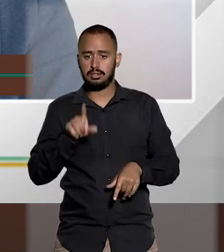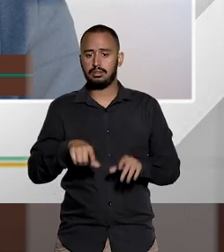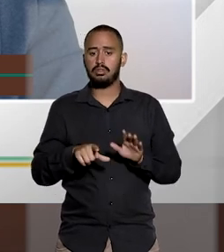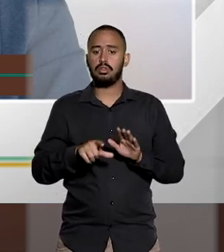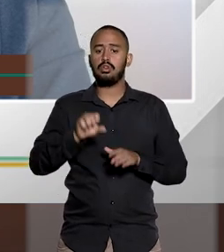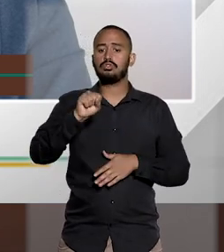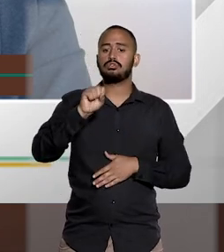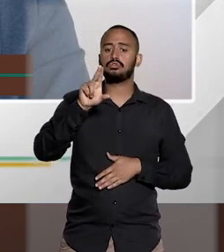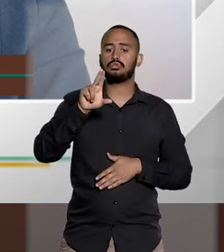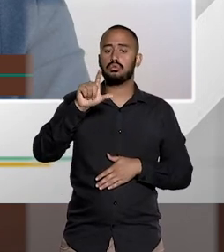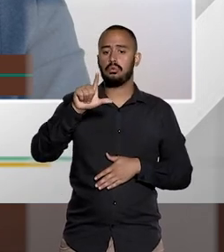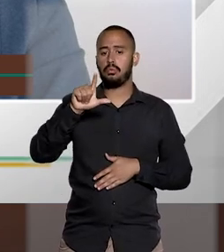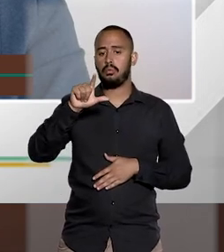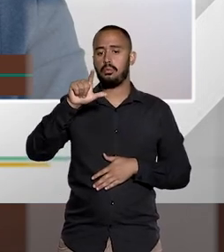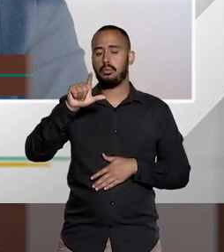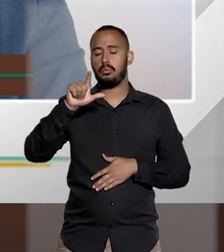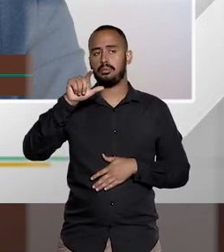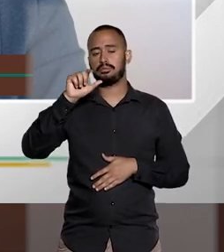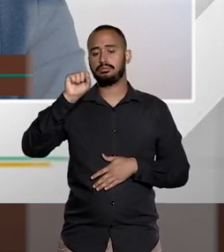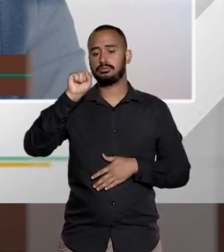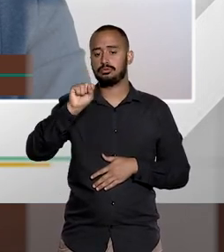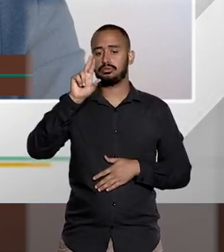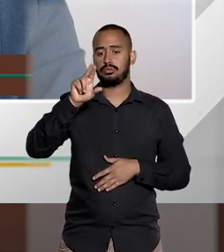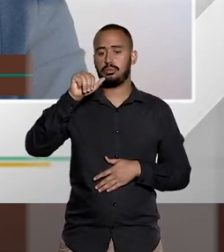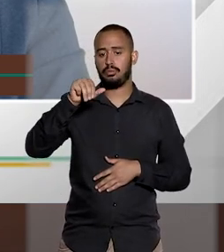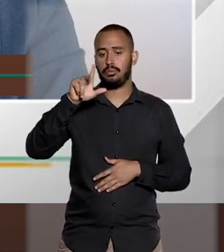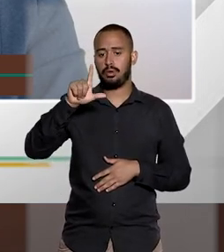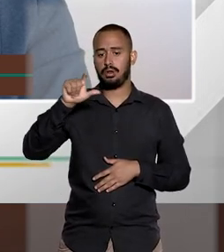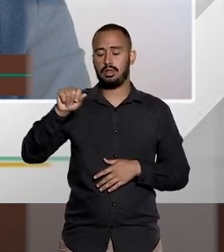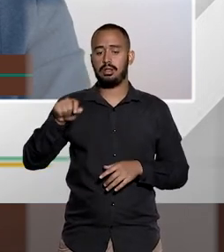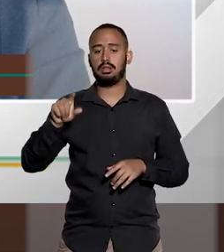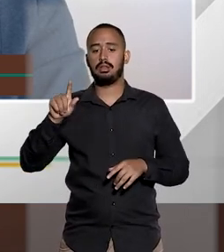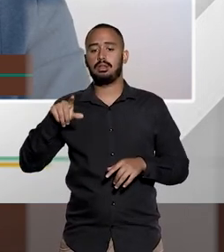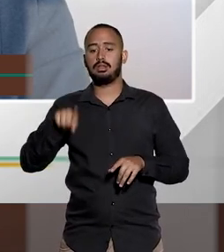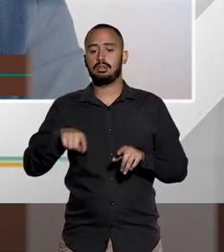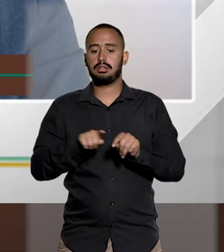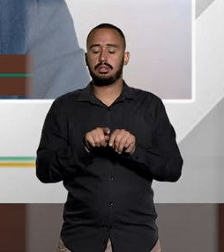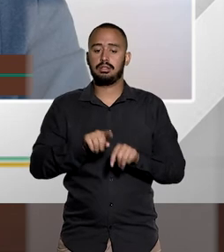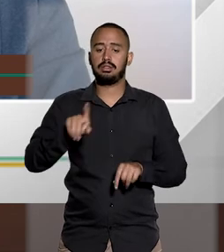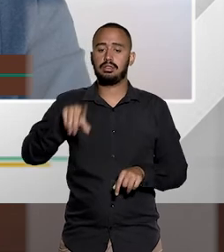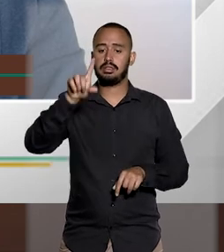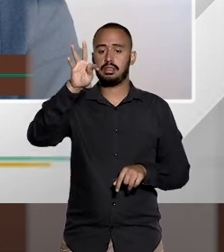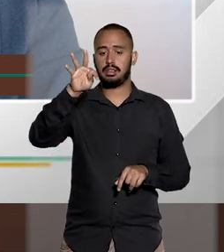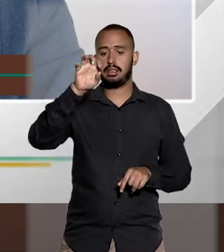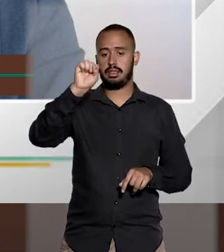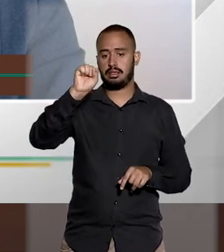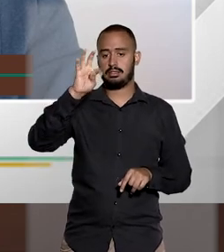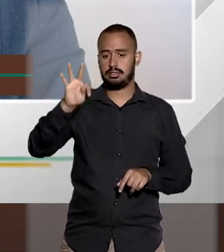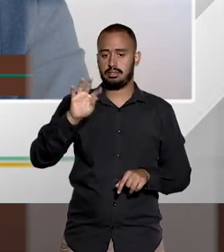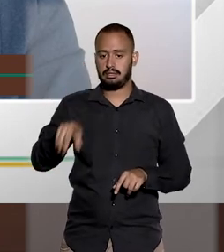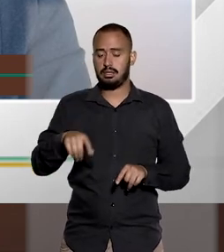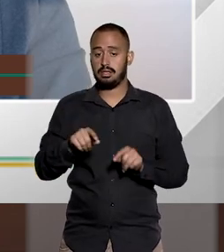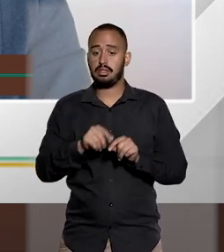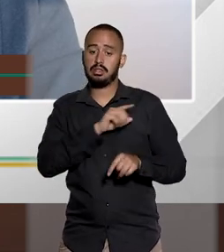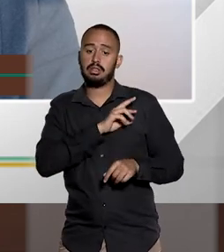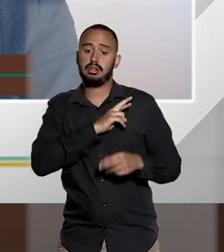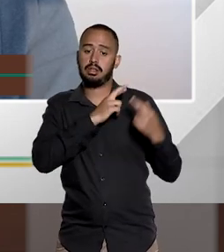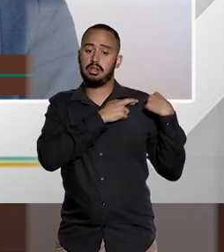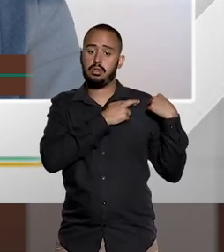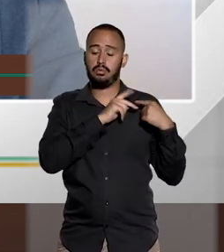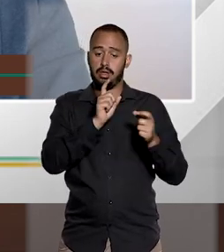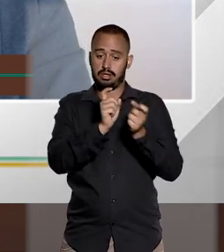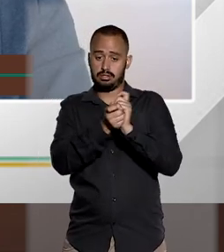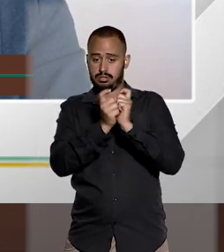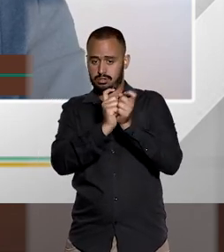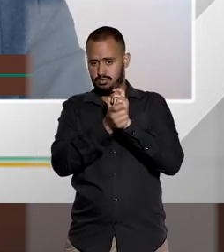súmula 331 do TST, que determina que a administração acabaria sendo responsabilizada se